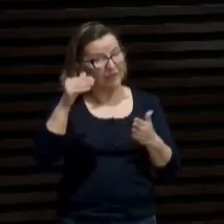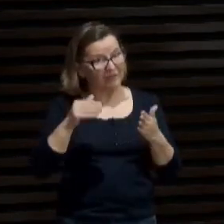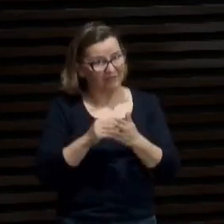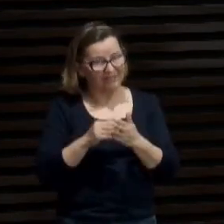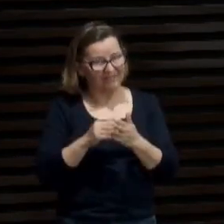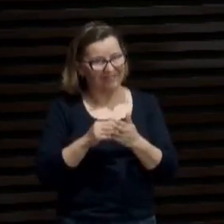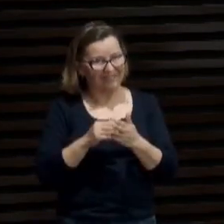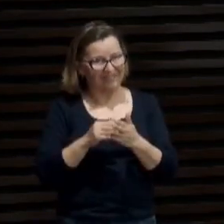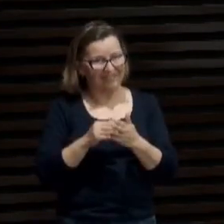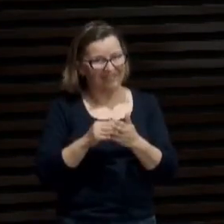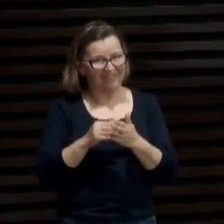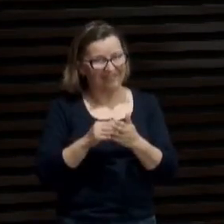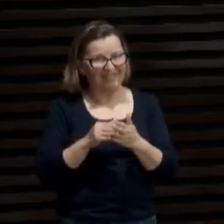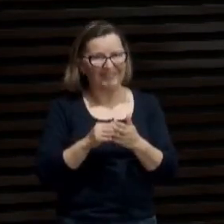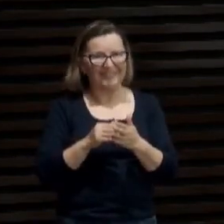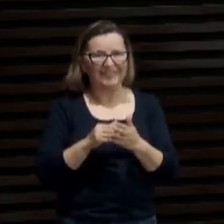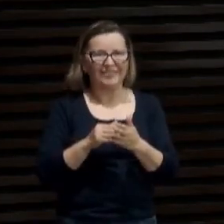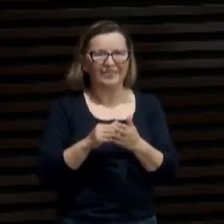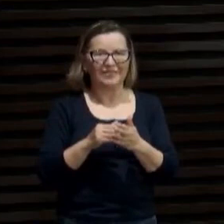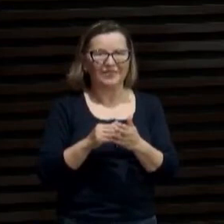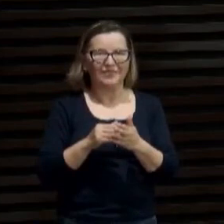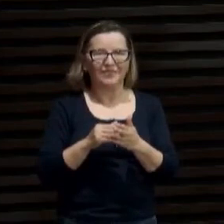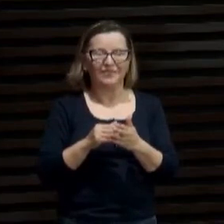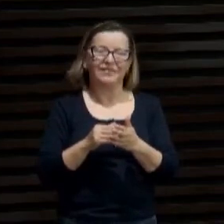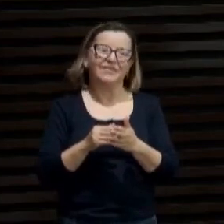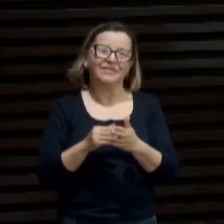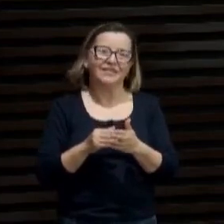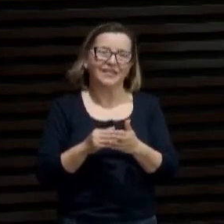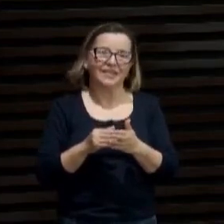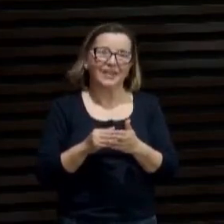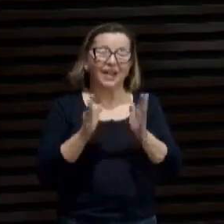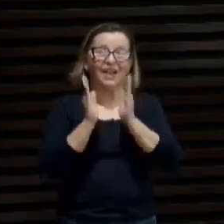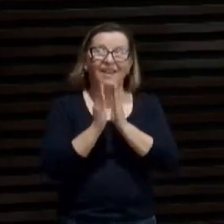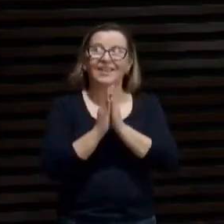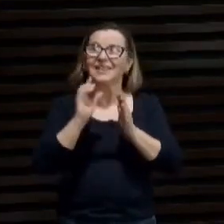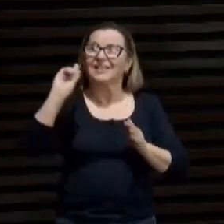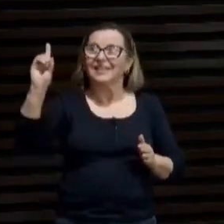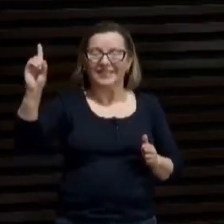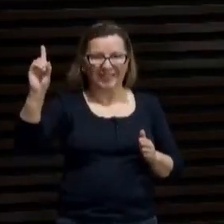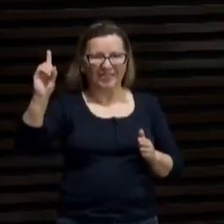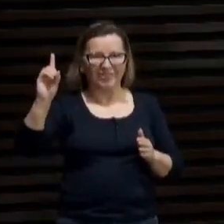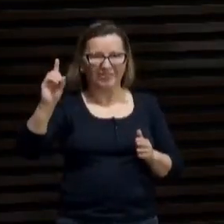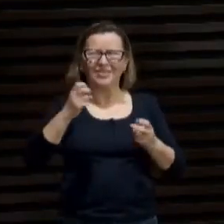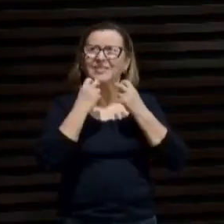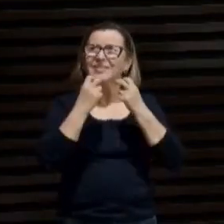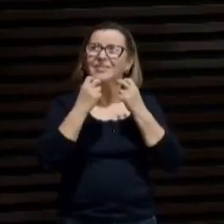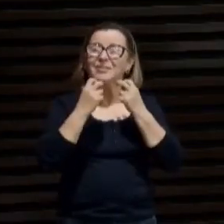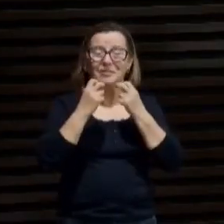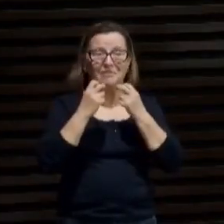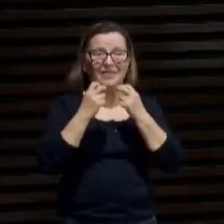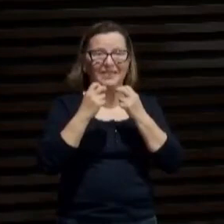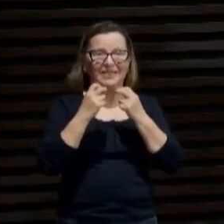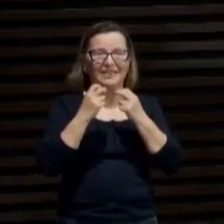sejam conhecidas diante de Deus as vossas petições, pela oração e pela súplica, com ações de graças. Oração e súplica,